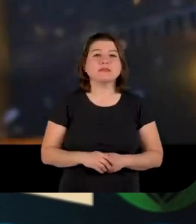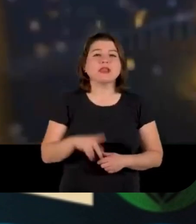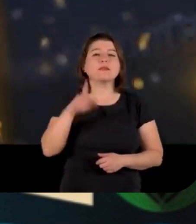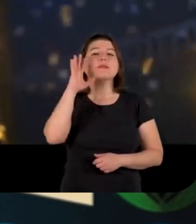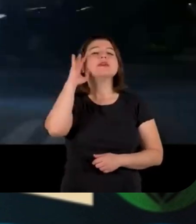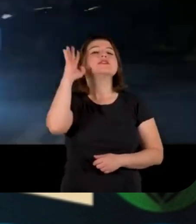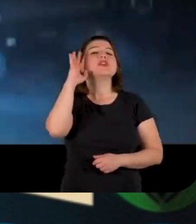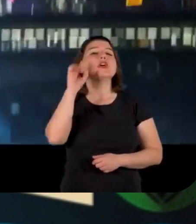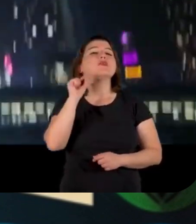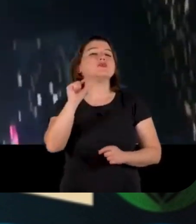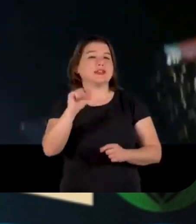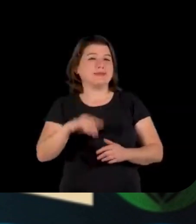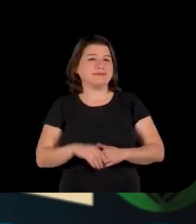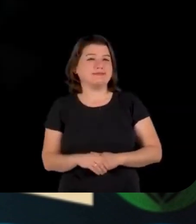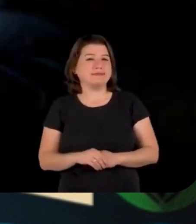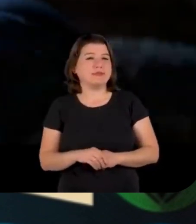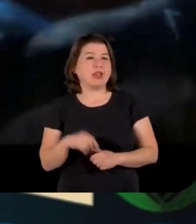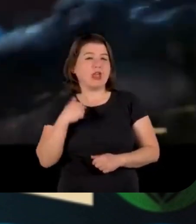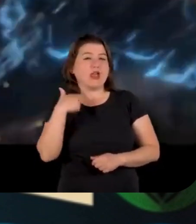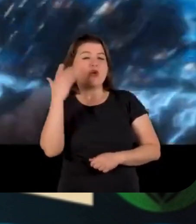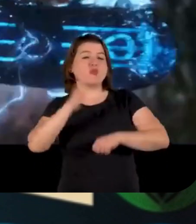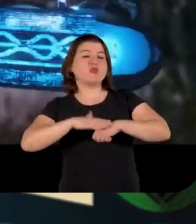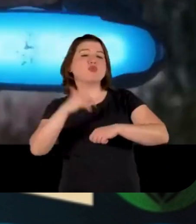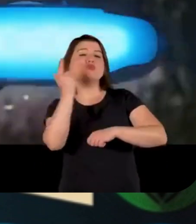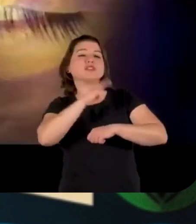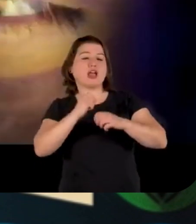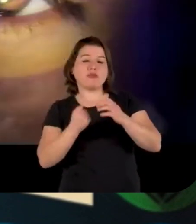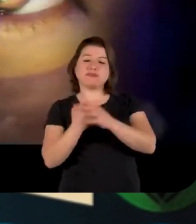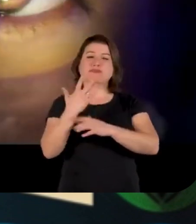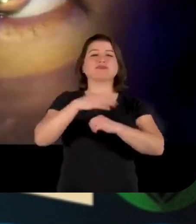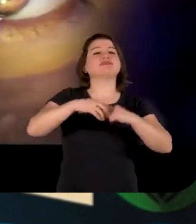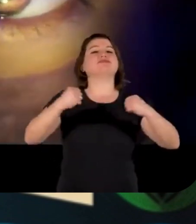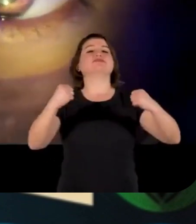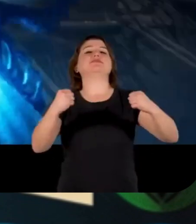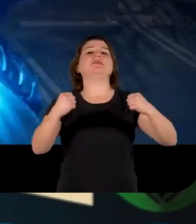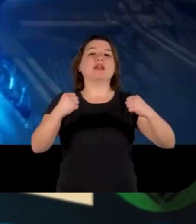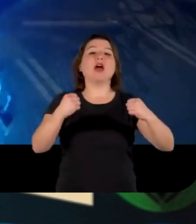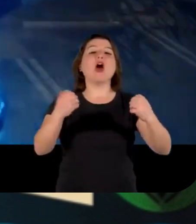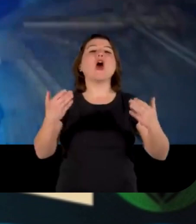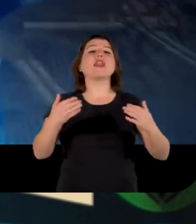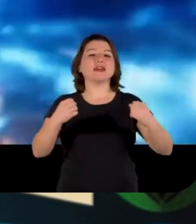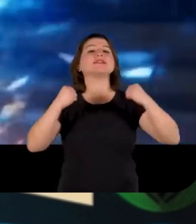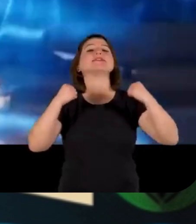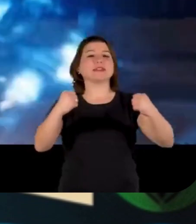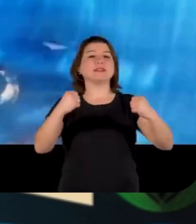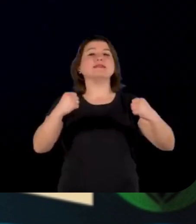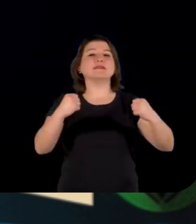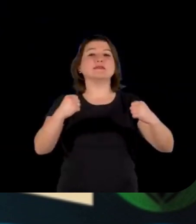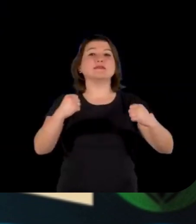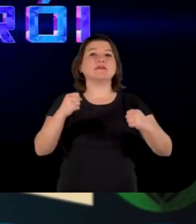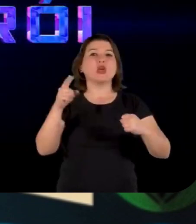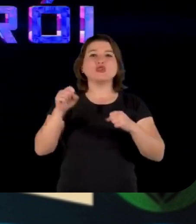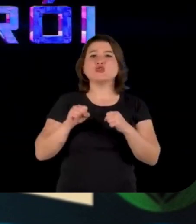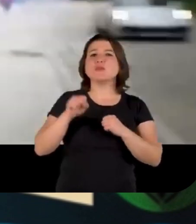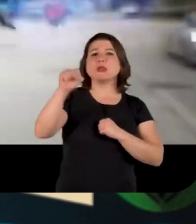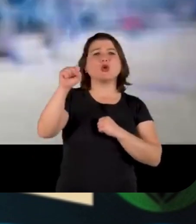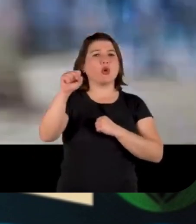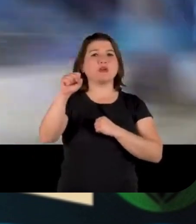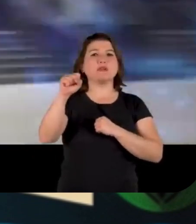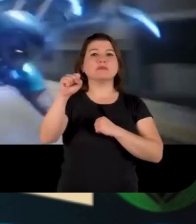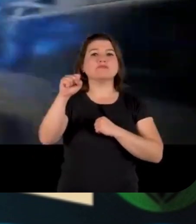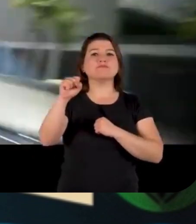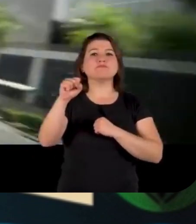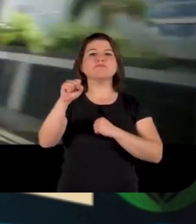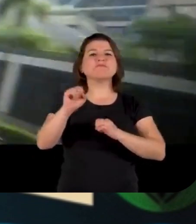muitas vezes ele mais atrapalha do que ajuda na construção do filme, assim, em todo. E é um personagem que eu acho que tinha que ter